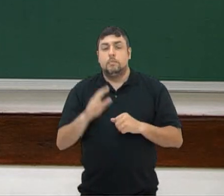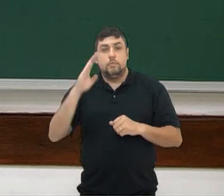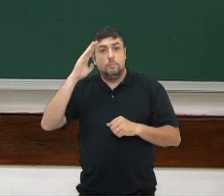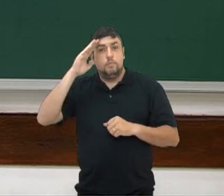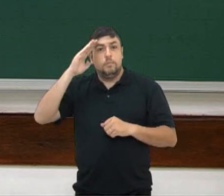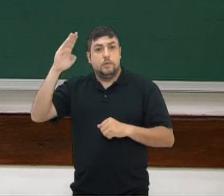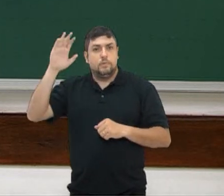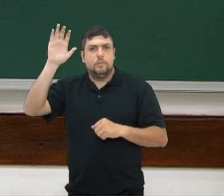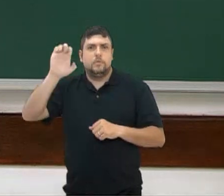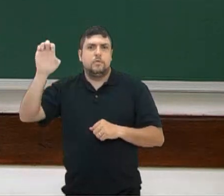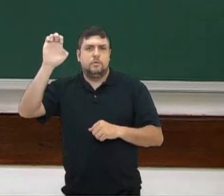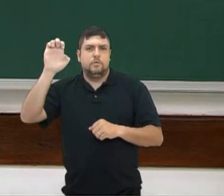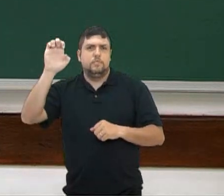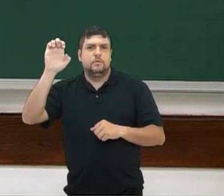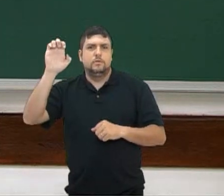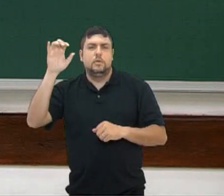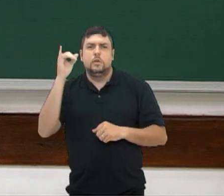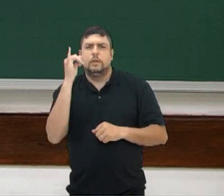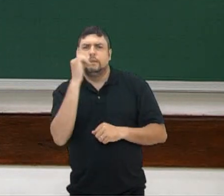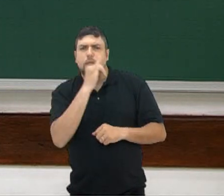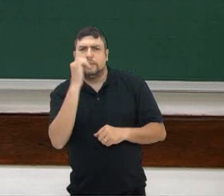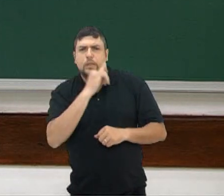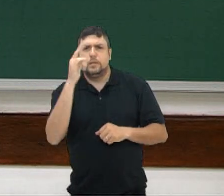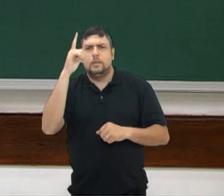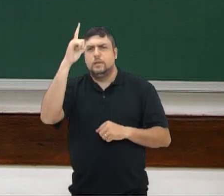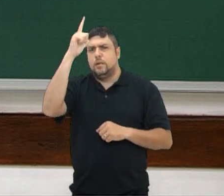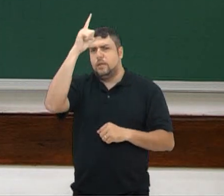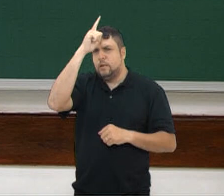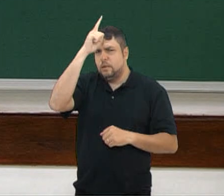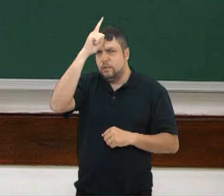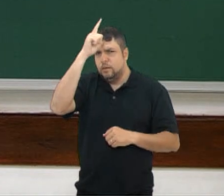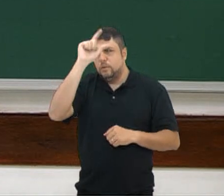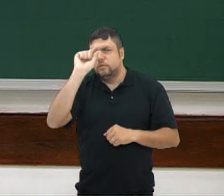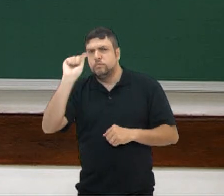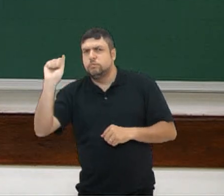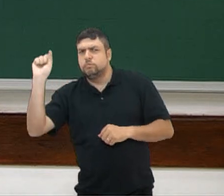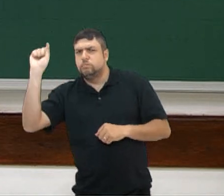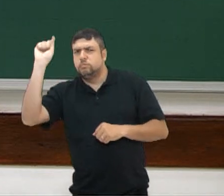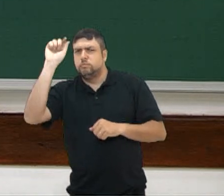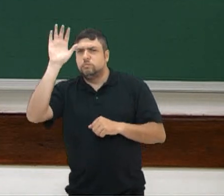né? Italianos, alemães, enfim, vários povos